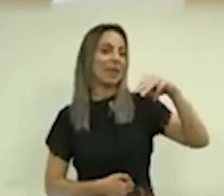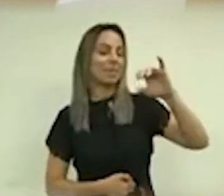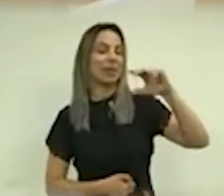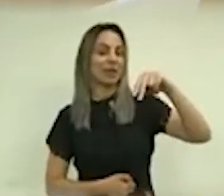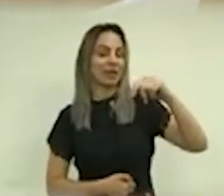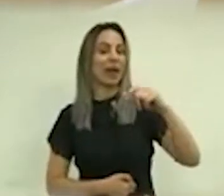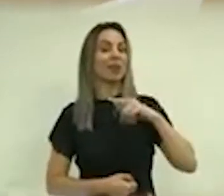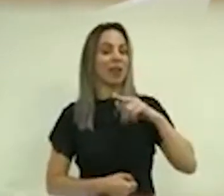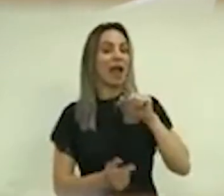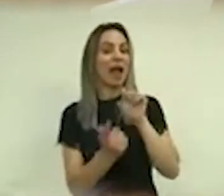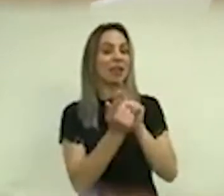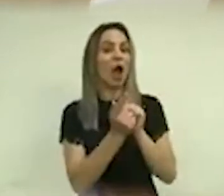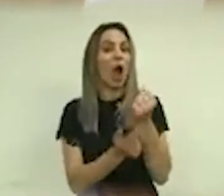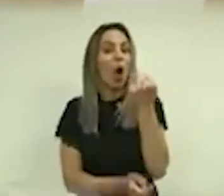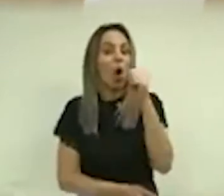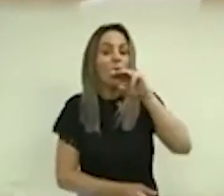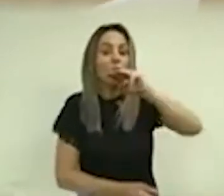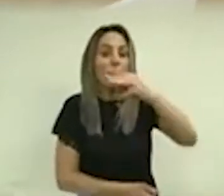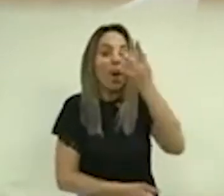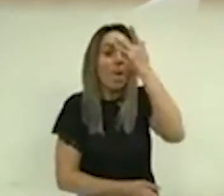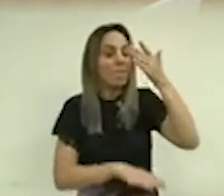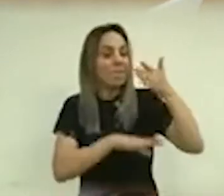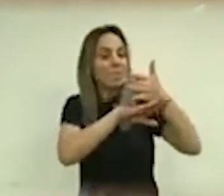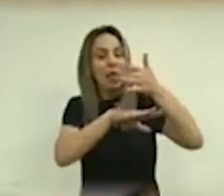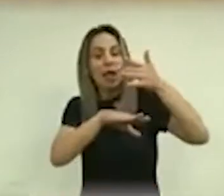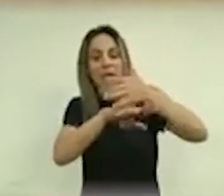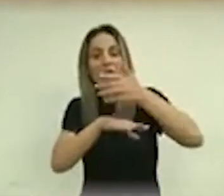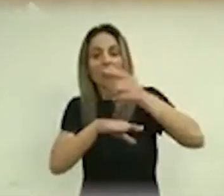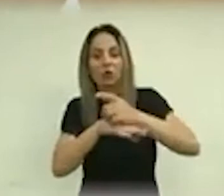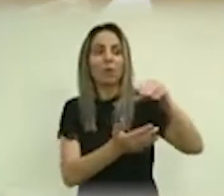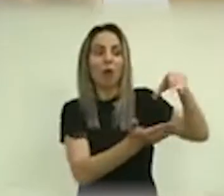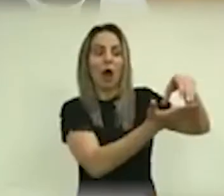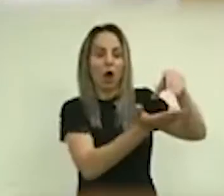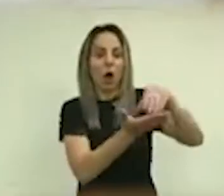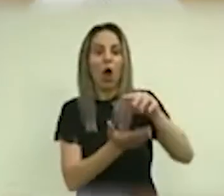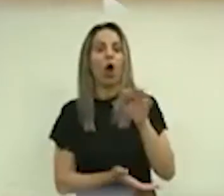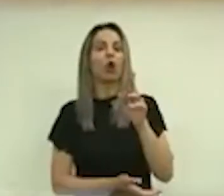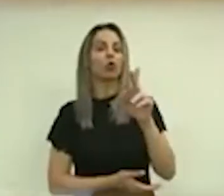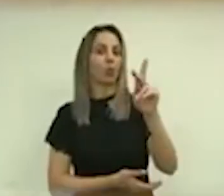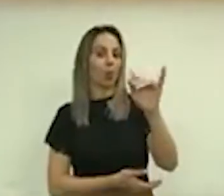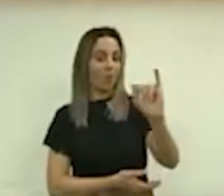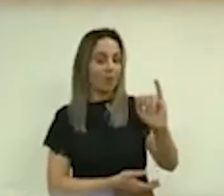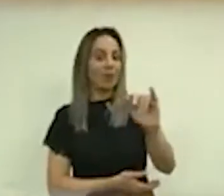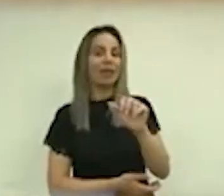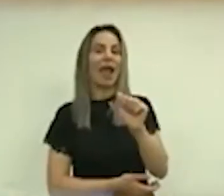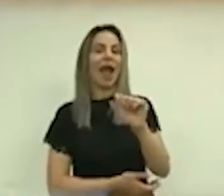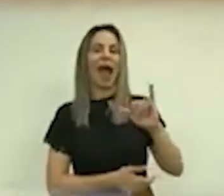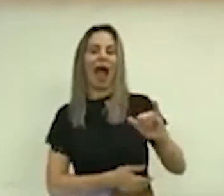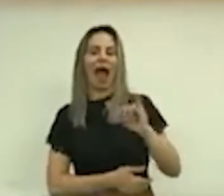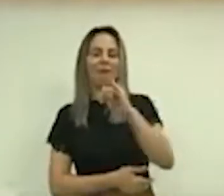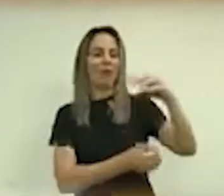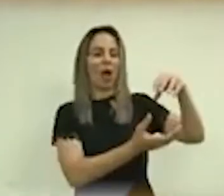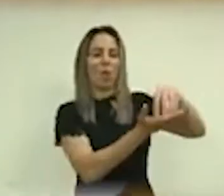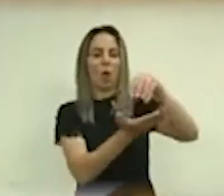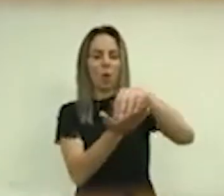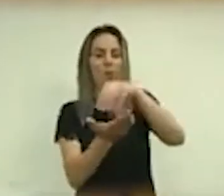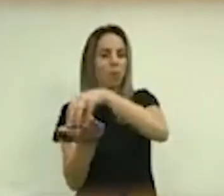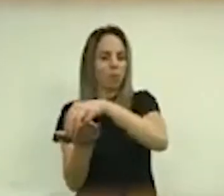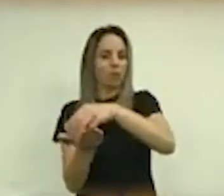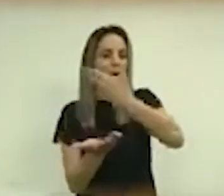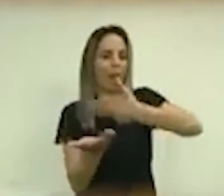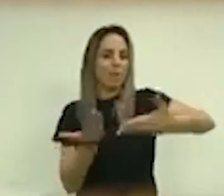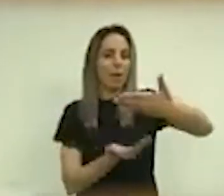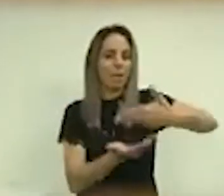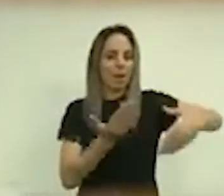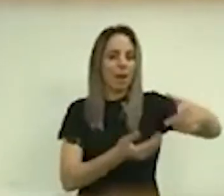até 8 mil pessoas. O local tem o objetivo de desafogar as USAFAs Tupi e Aviação. Recebi denúncias de